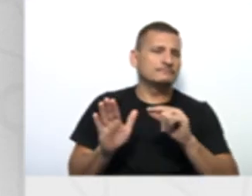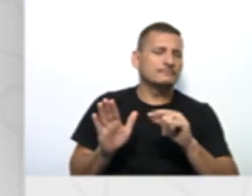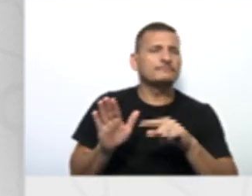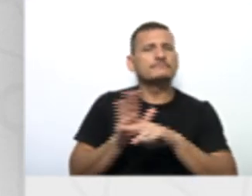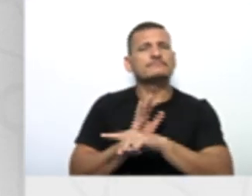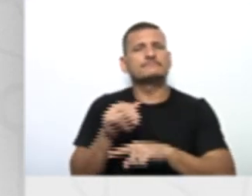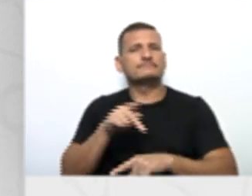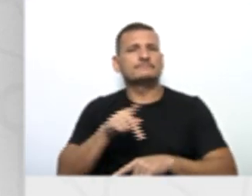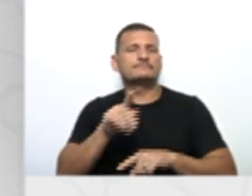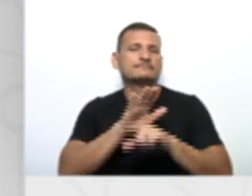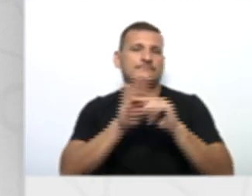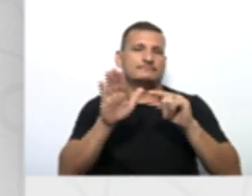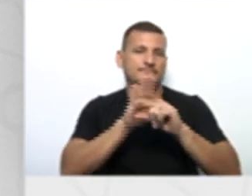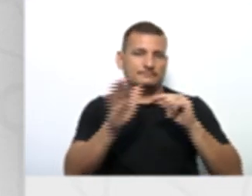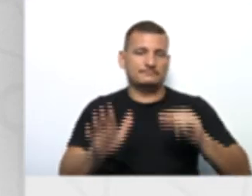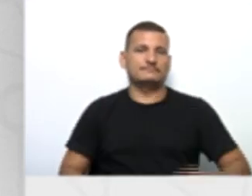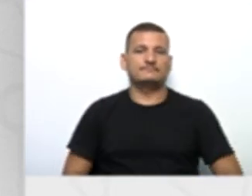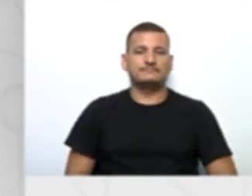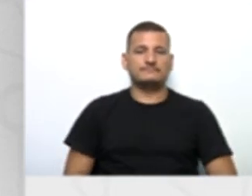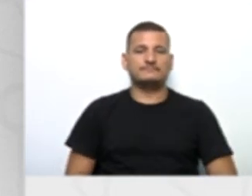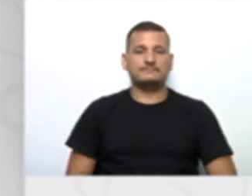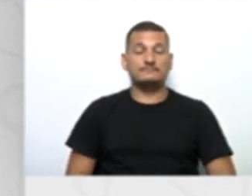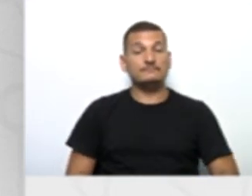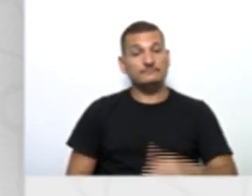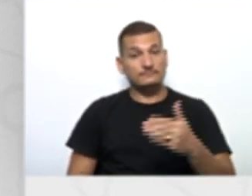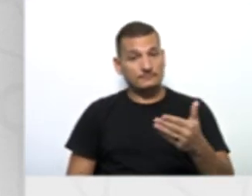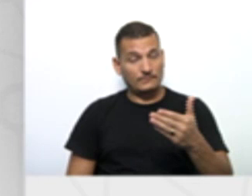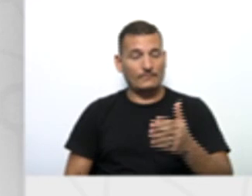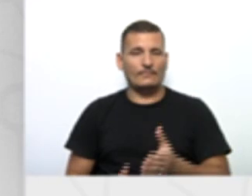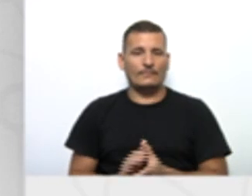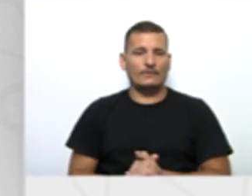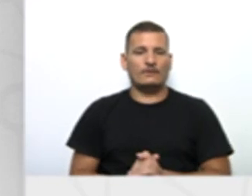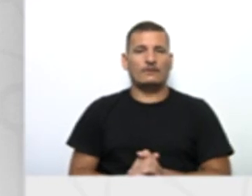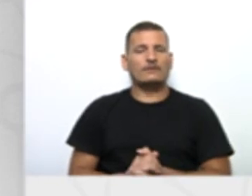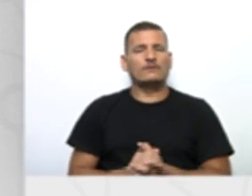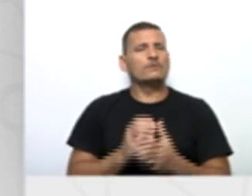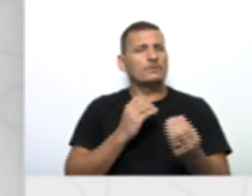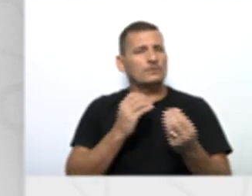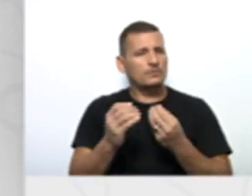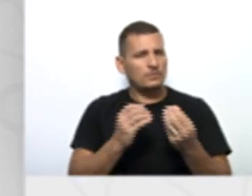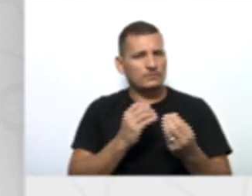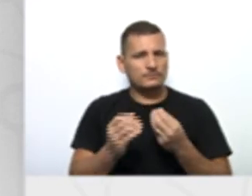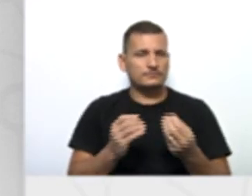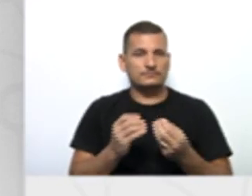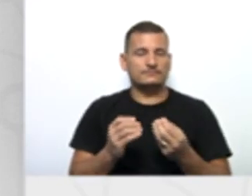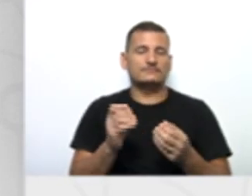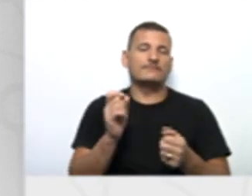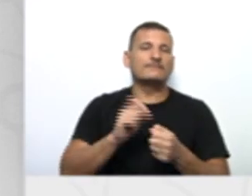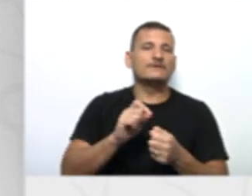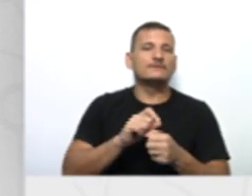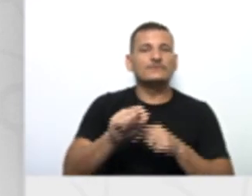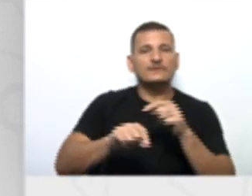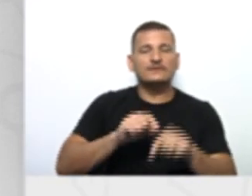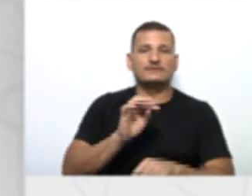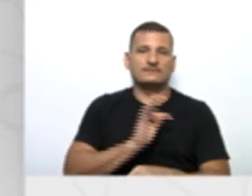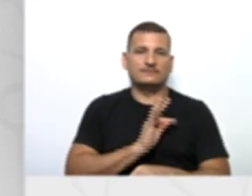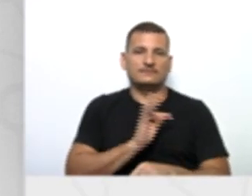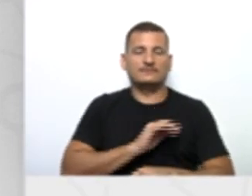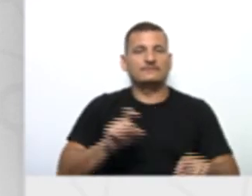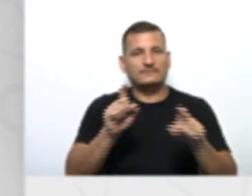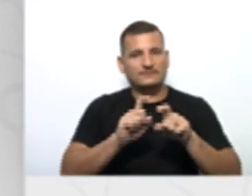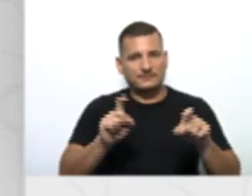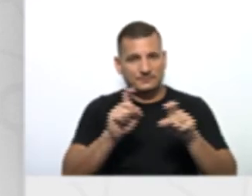ementa? Então, professora Anabela, nós vamos trabalhar com atribuições do técnico em informática para a internet, conhecimento